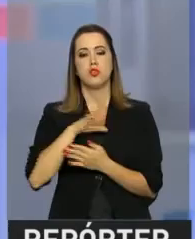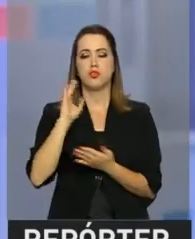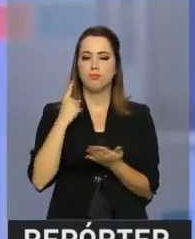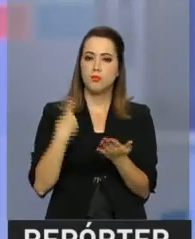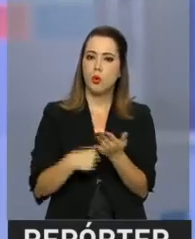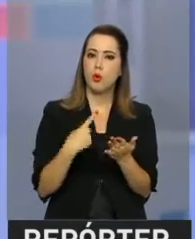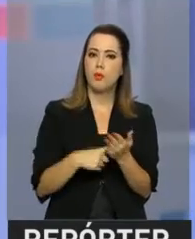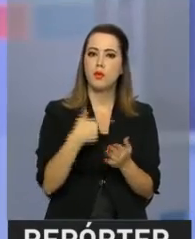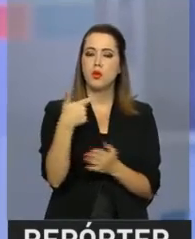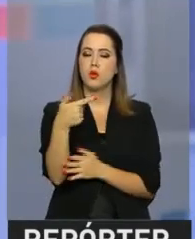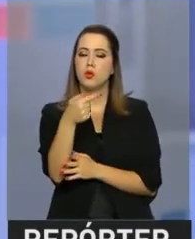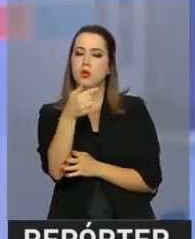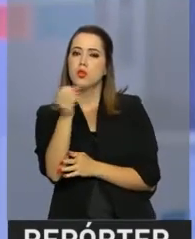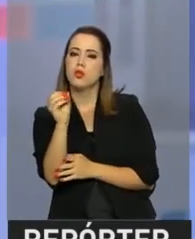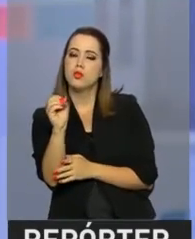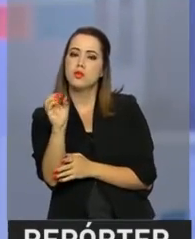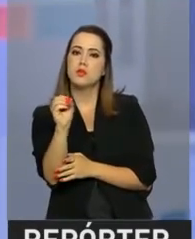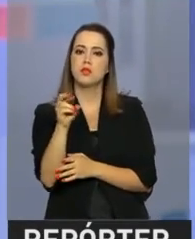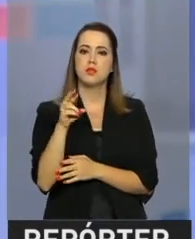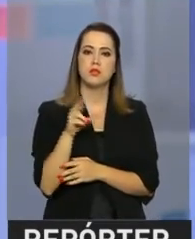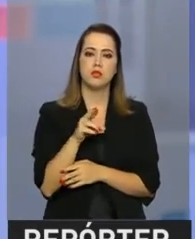combinamos, de